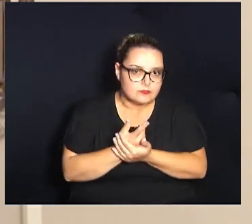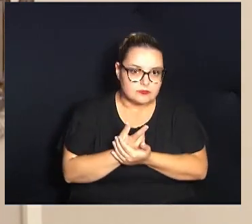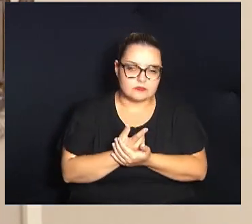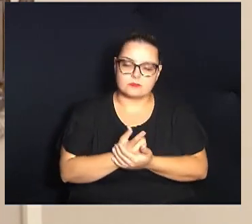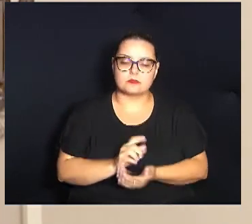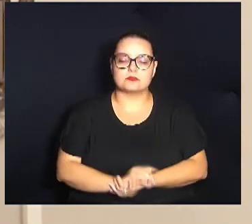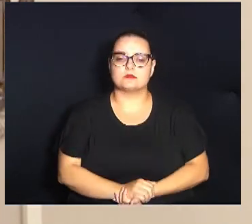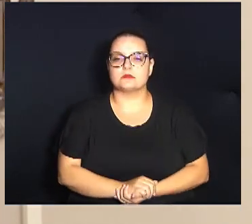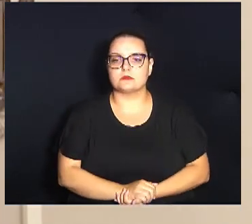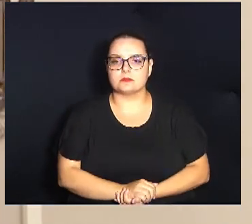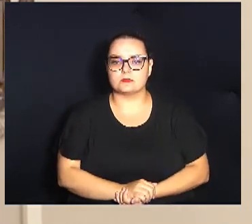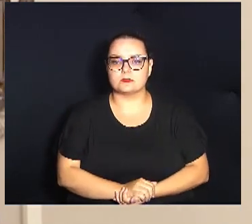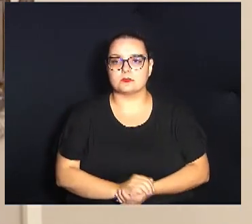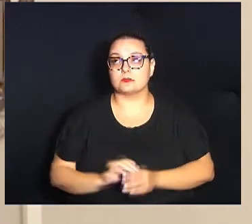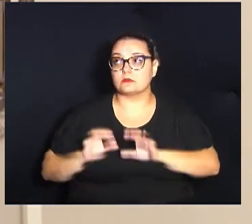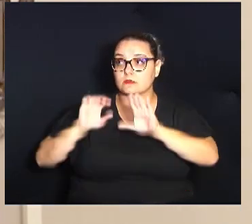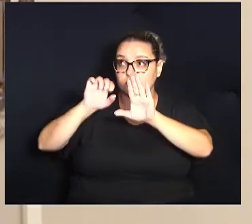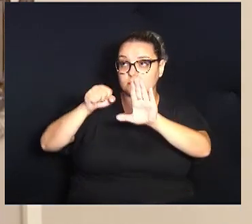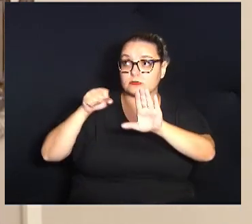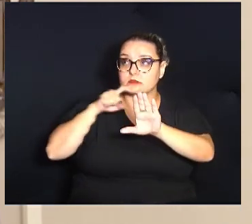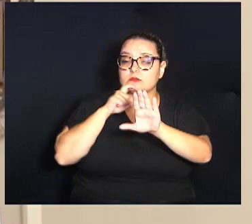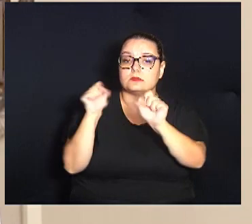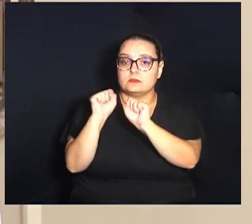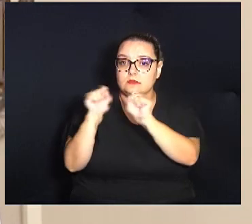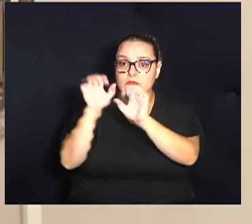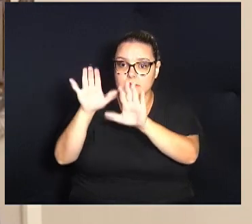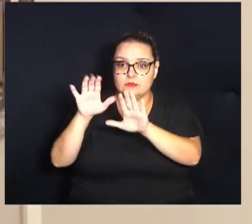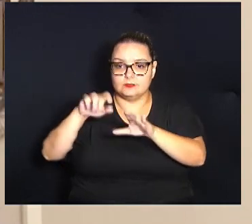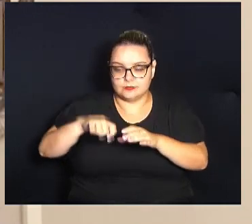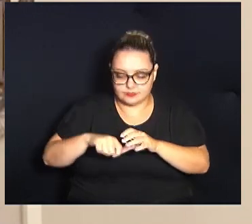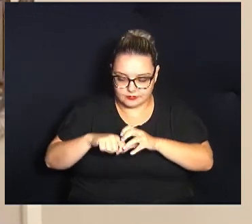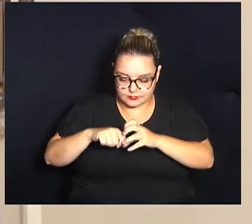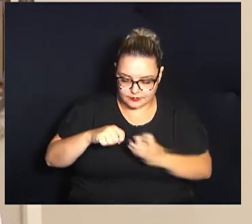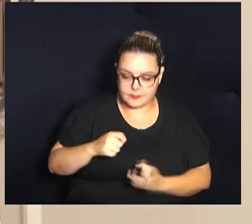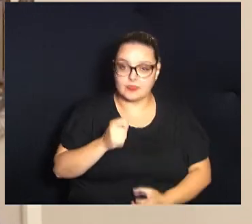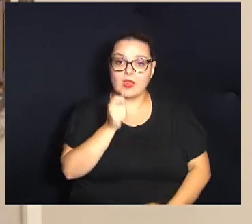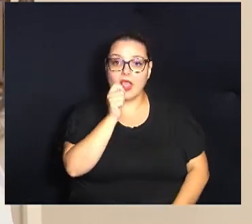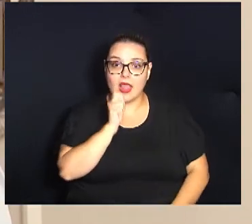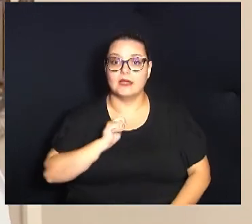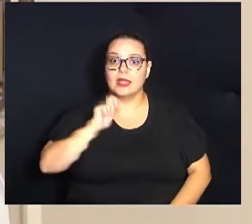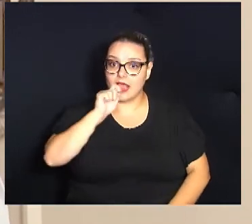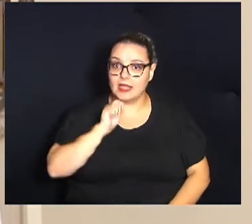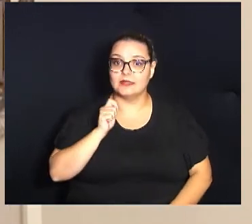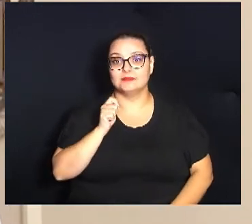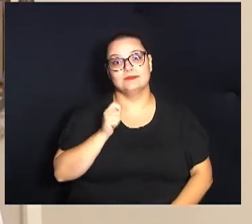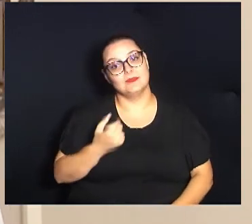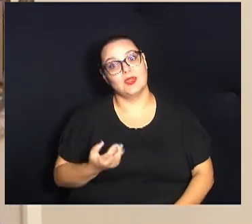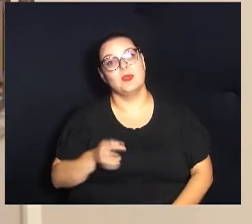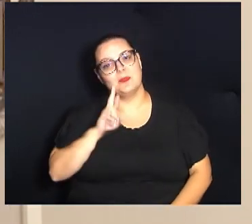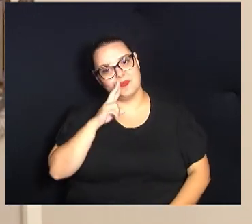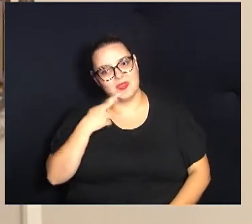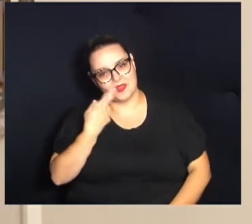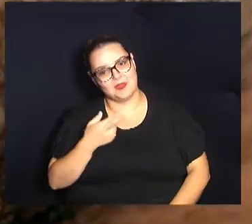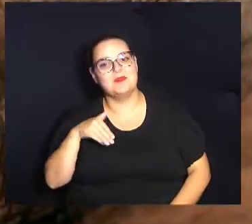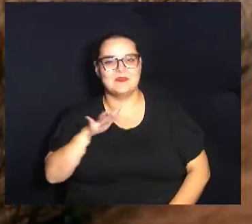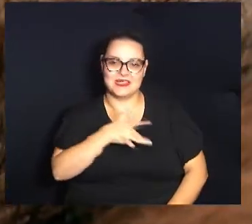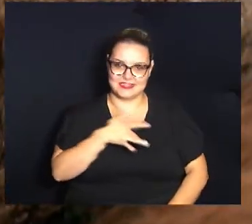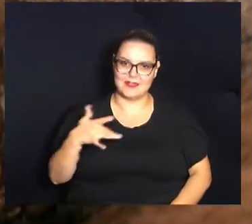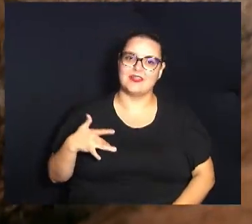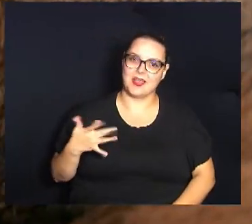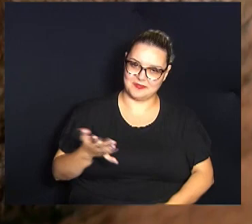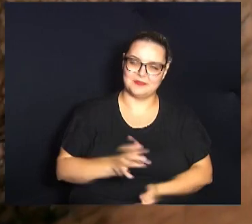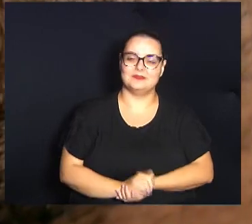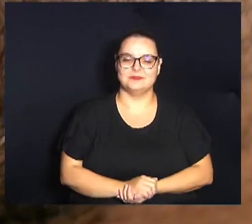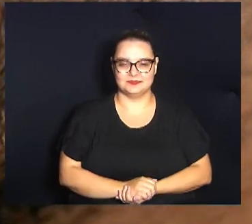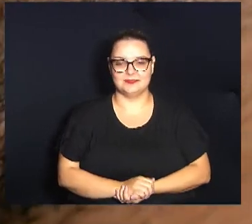supermercado, põe no congelador e depois tira da casquinha e fica um picolé doméstico muito mais saudável. E